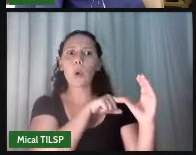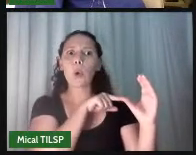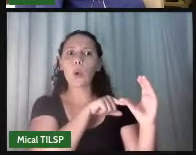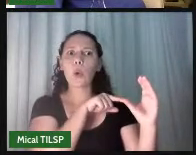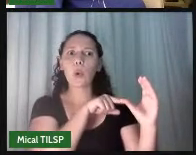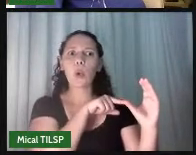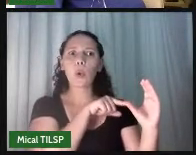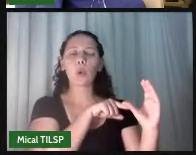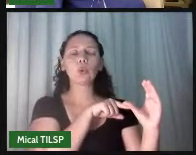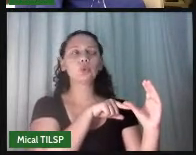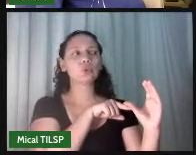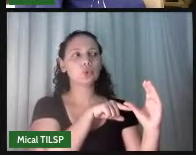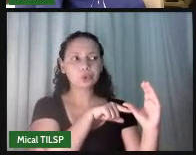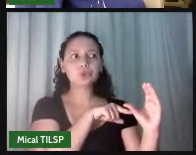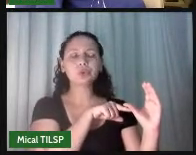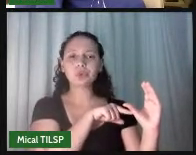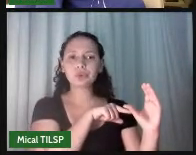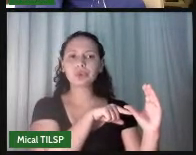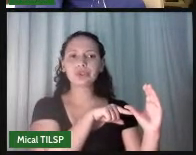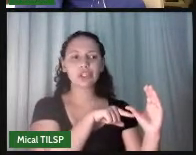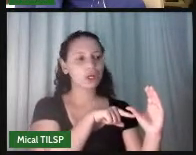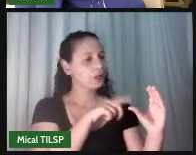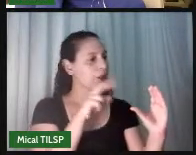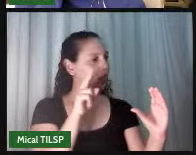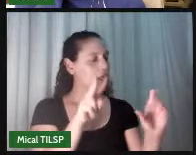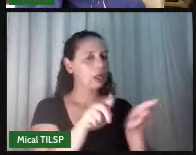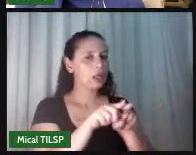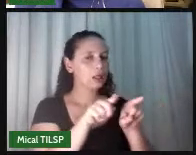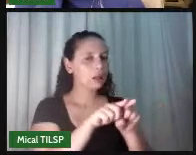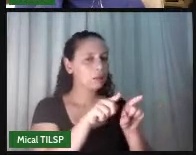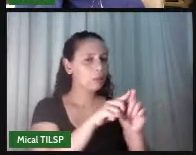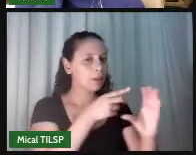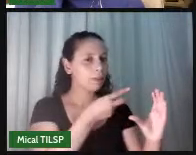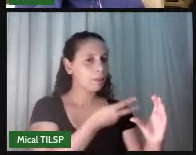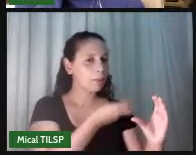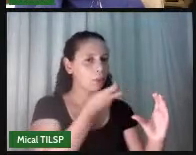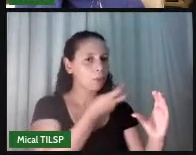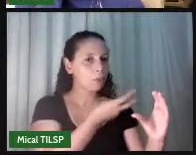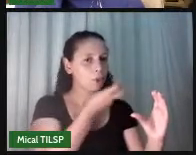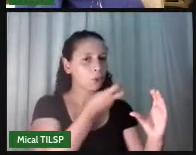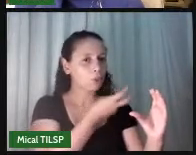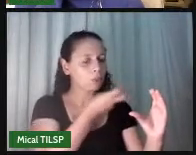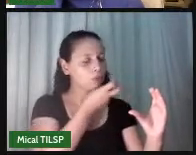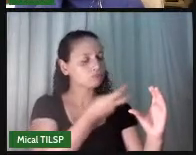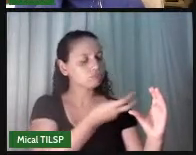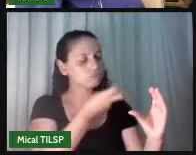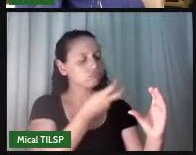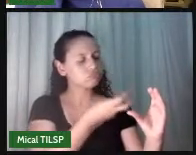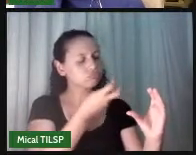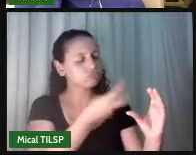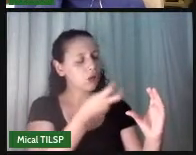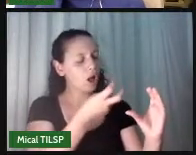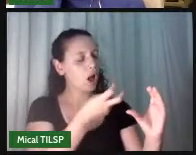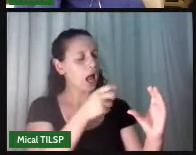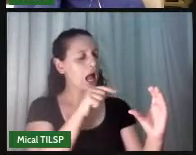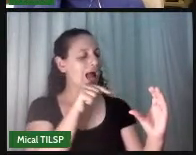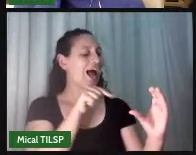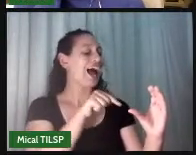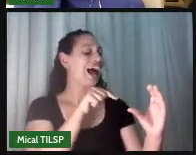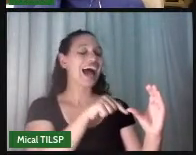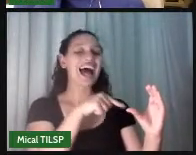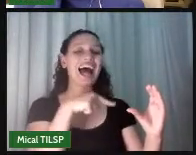partir daí, então, ele faz testes de sensibilidade e vitalidade pulpar diagnostica a necrose pulpar,